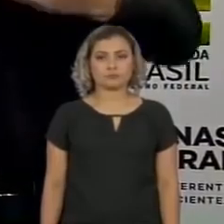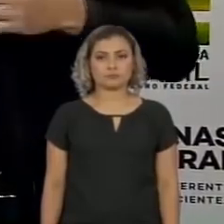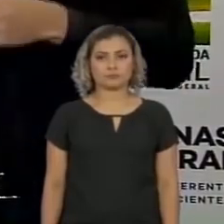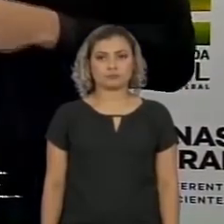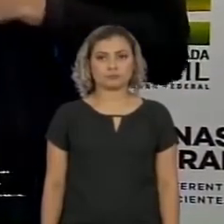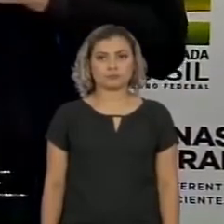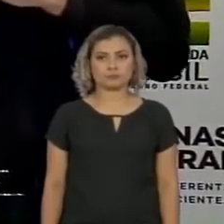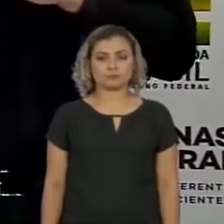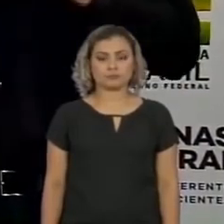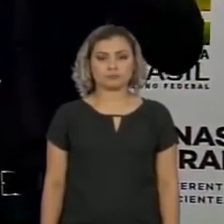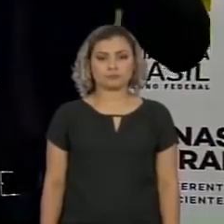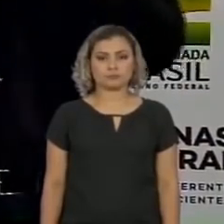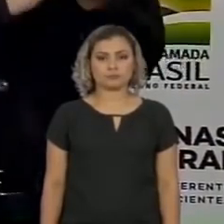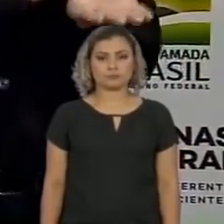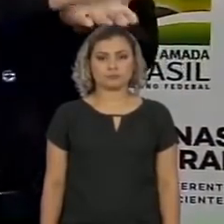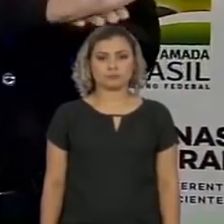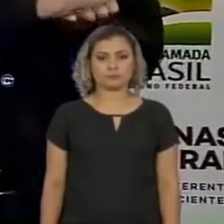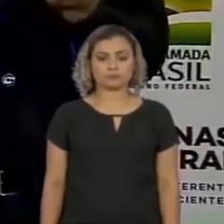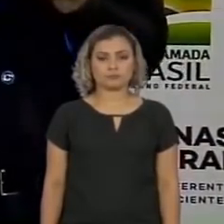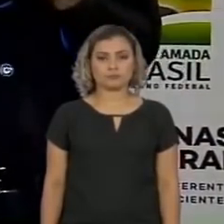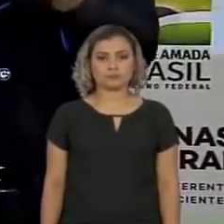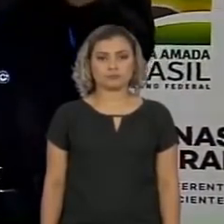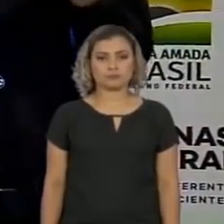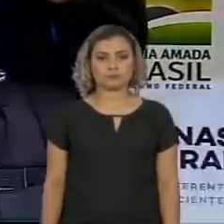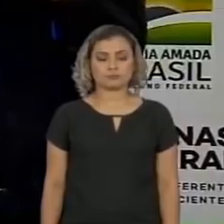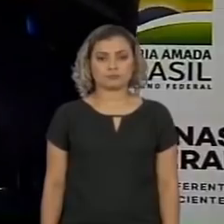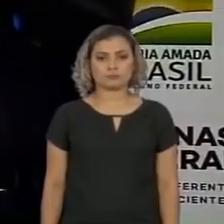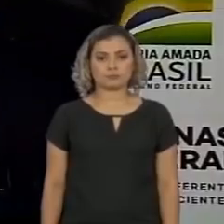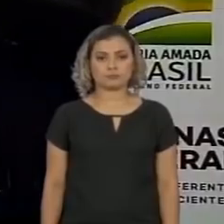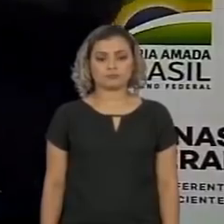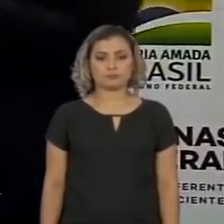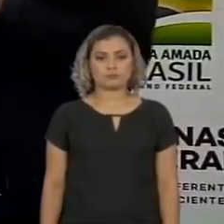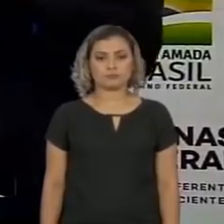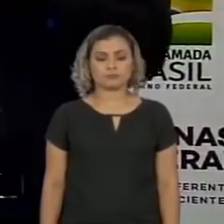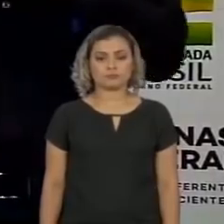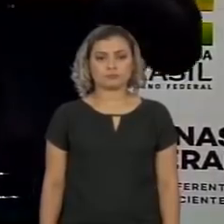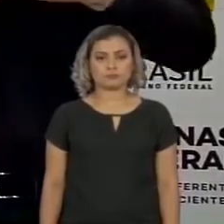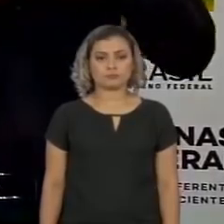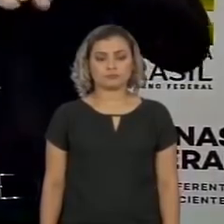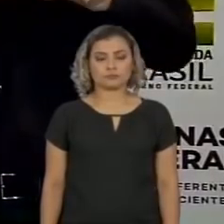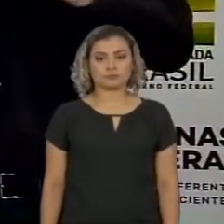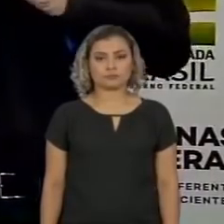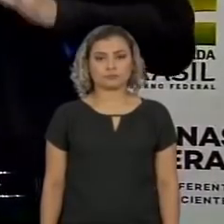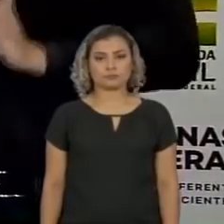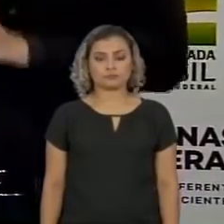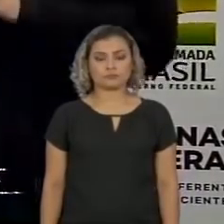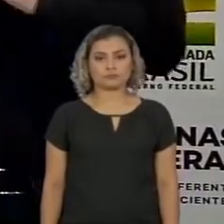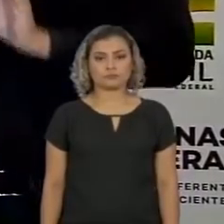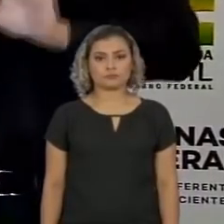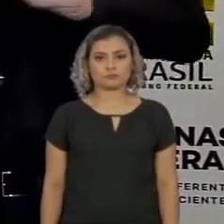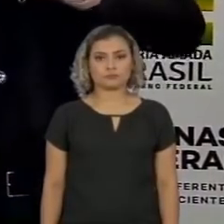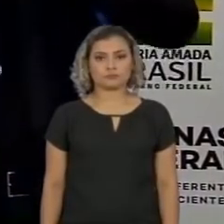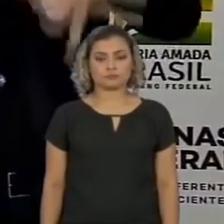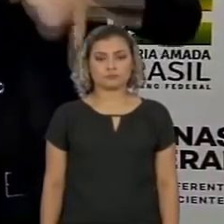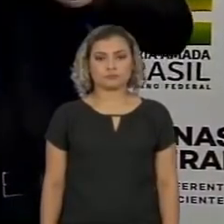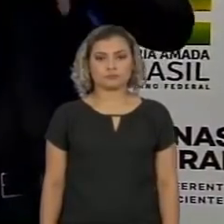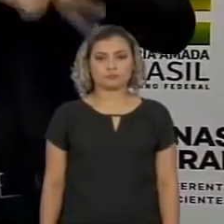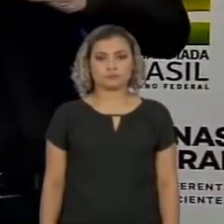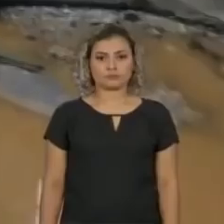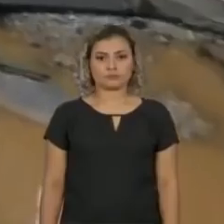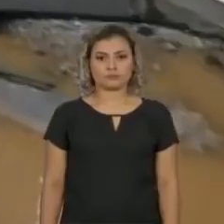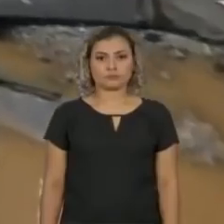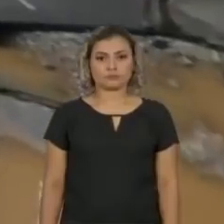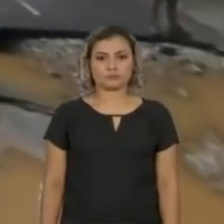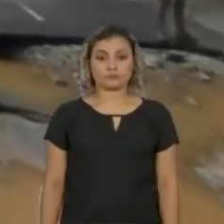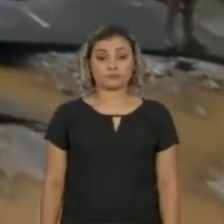o recurso irá ser repassado aos municípios e Estado assim que os projetos forem analisados e